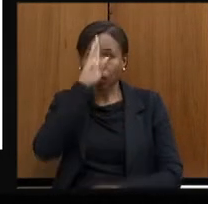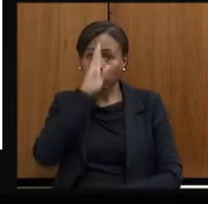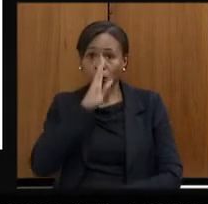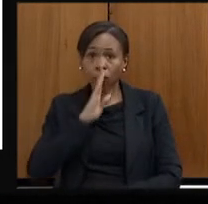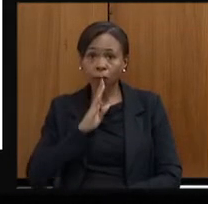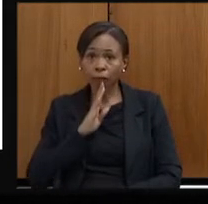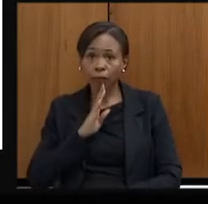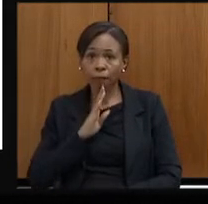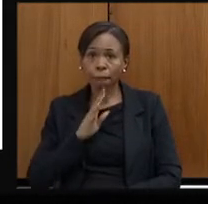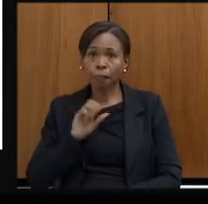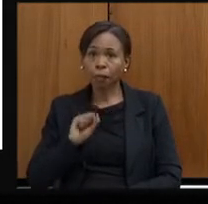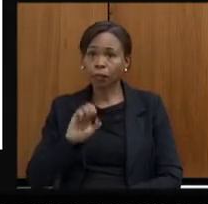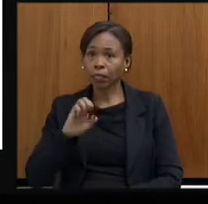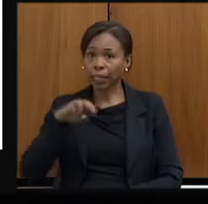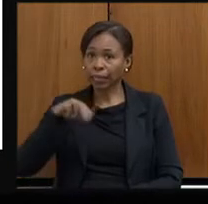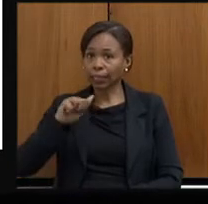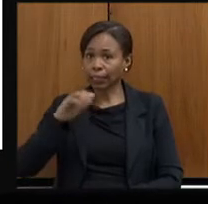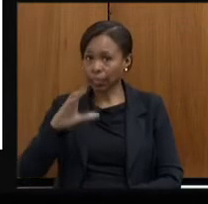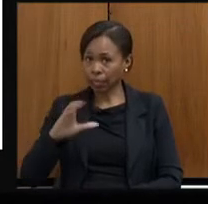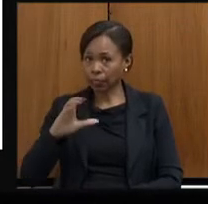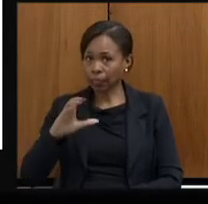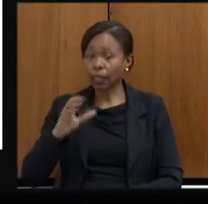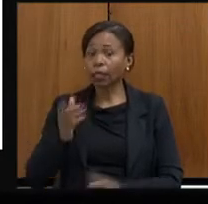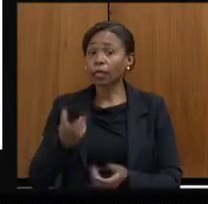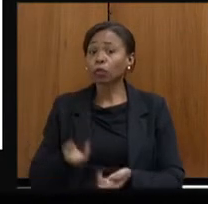nos ofereceram